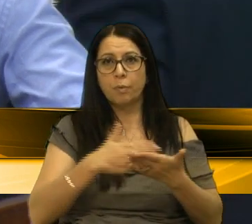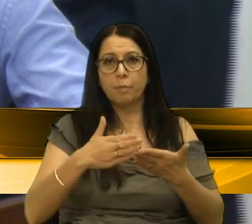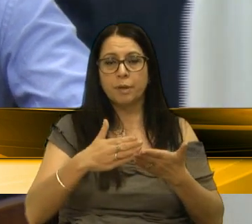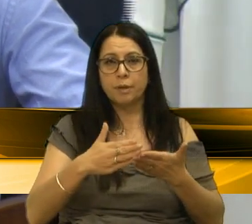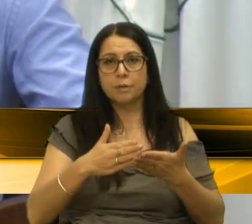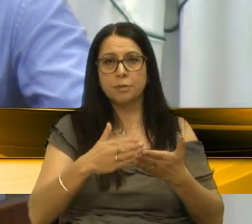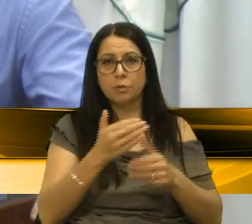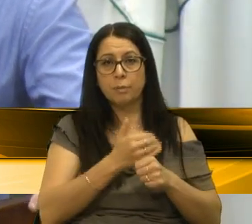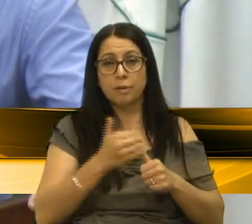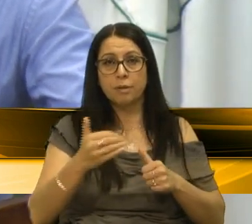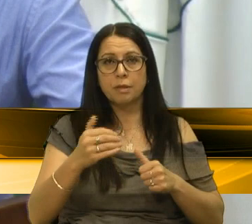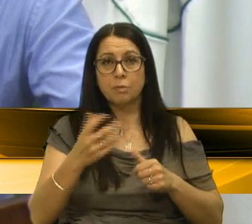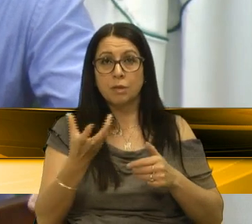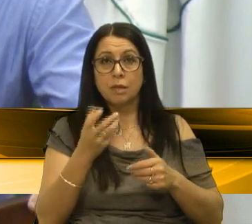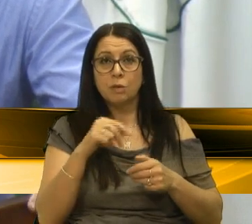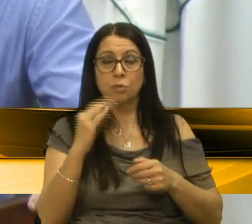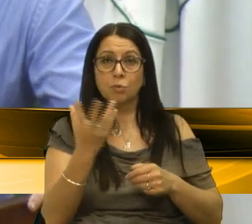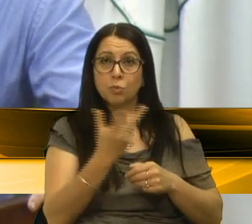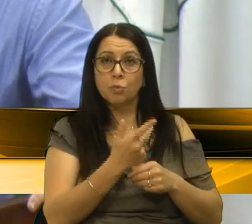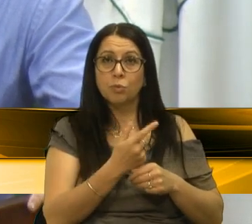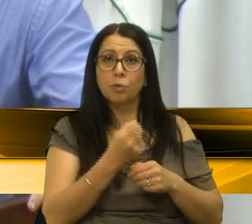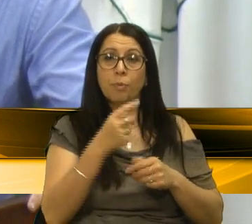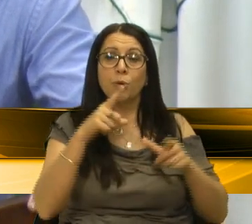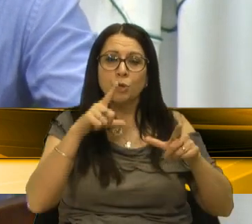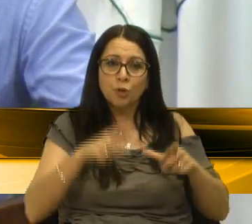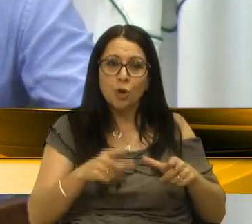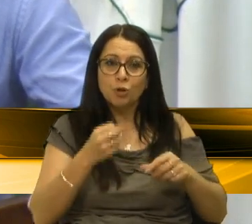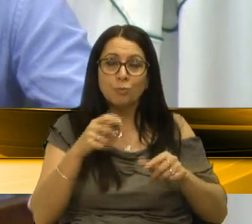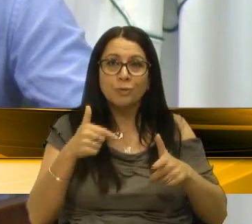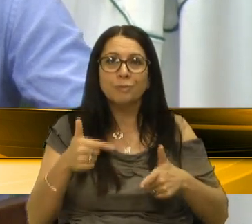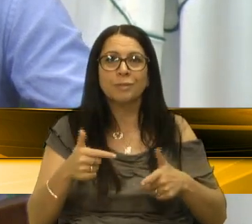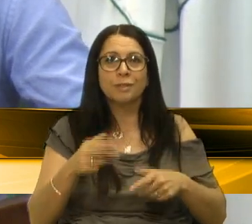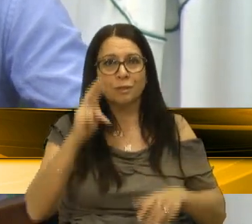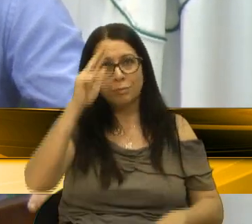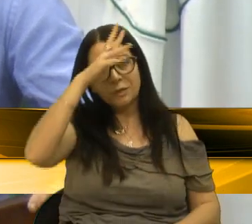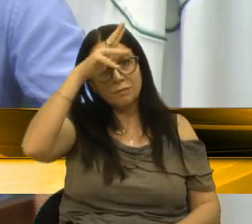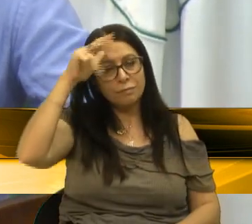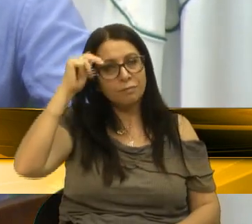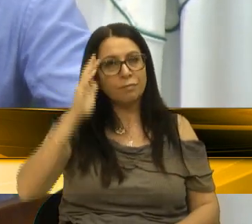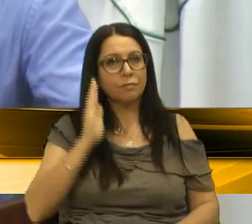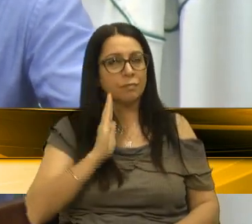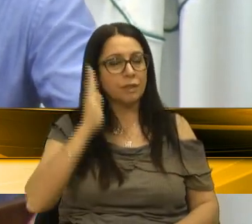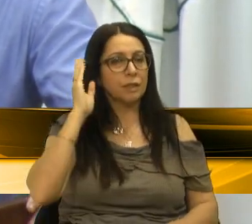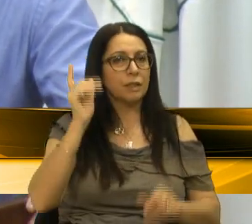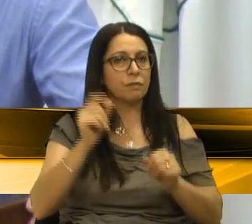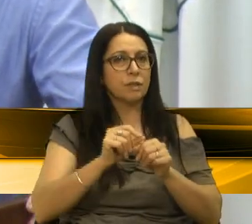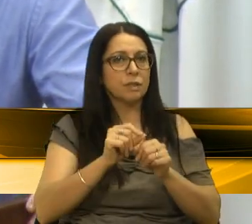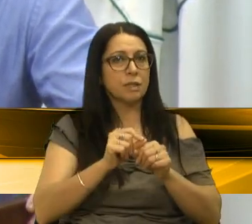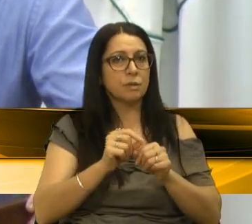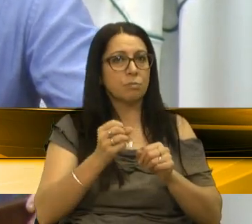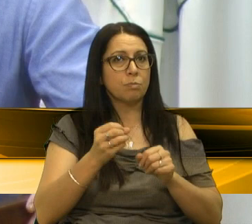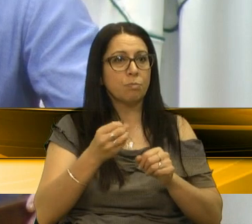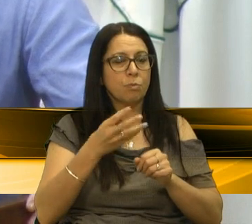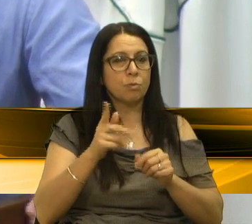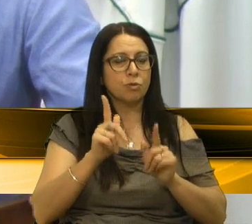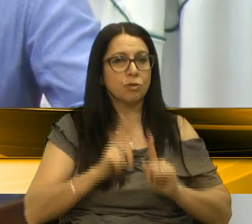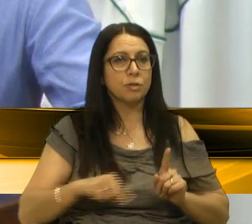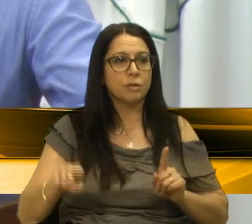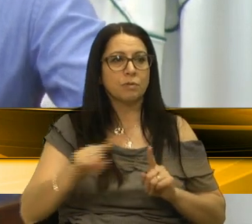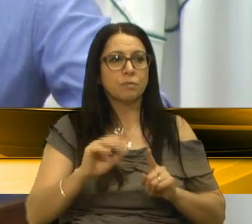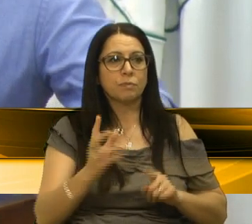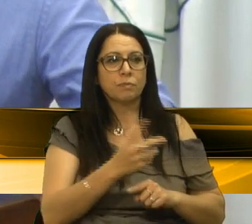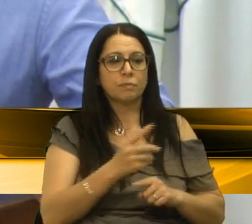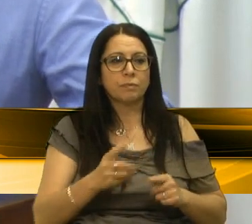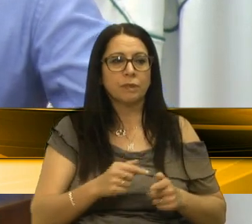desejei isso tudo, de boa sorte, de bom trabalho ao prefeito Daniel Guerra, e que fizesse uma grande gestão e que todos nós